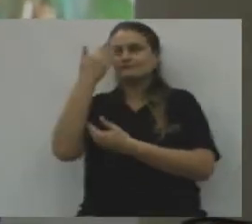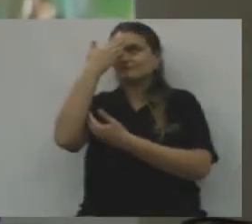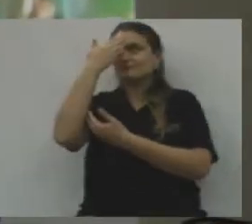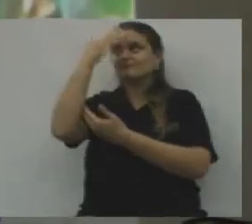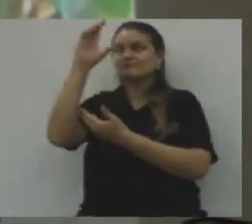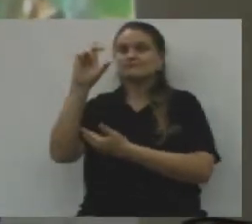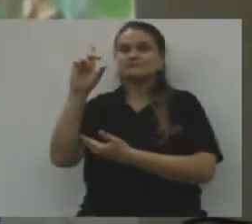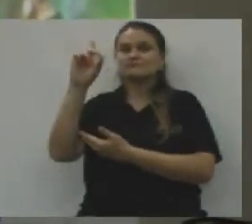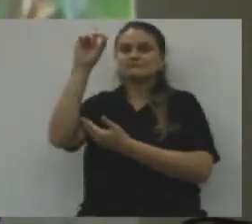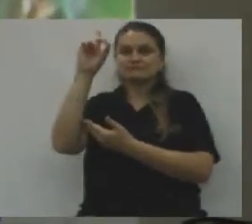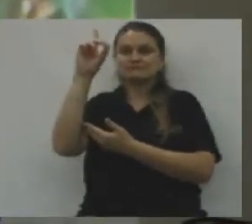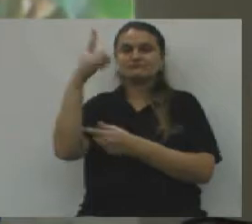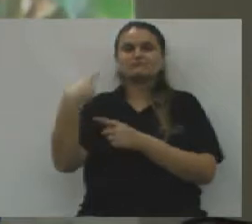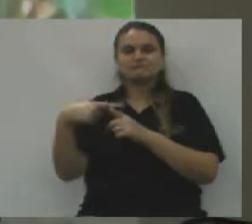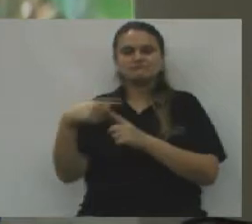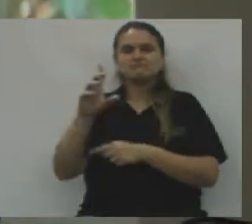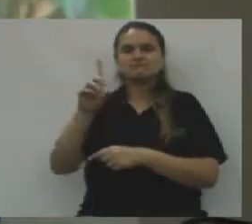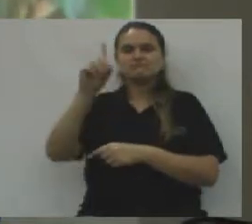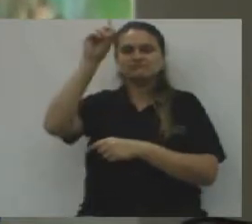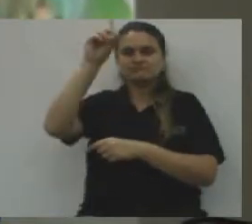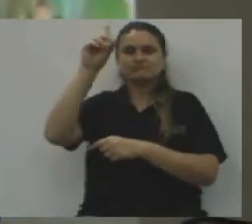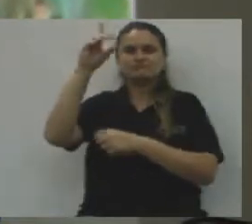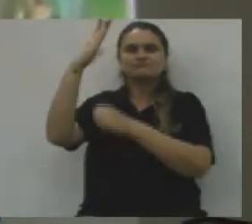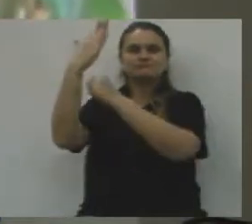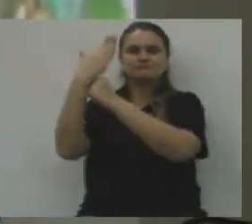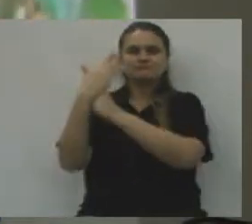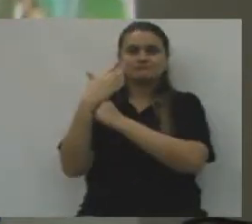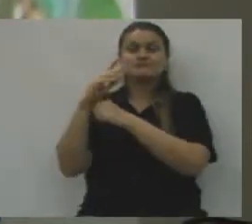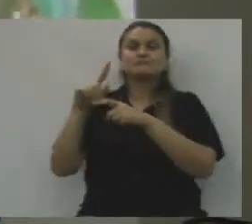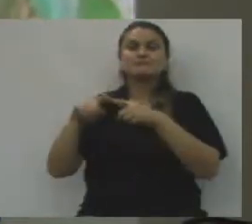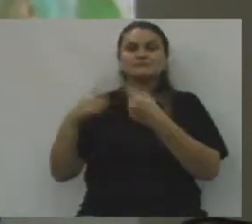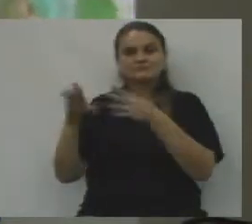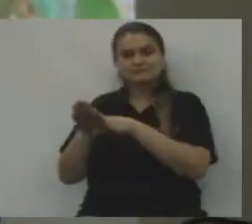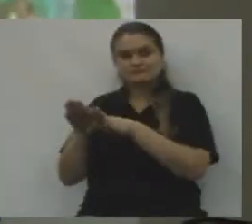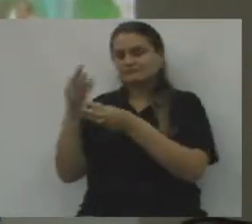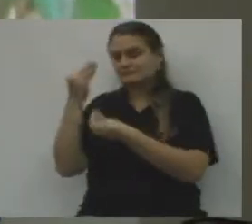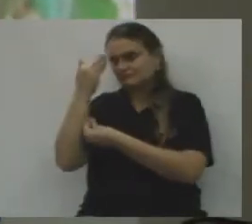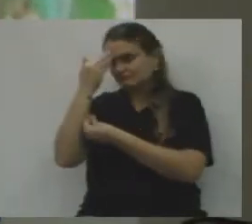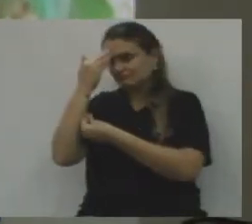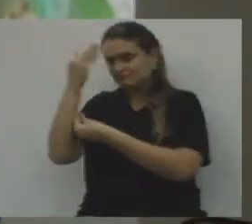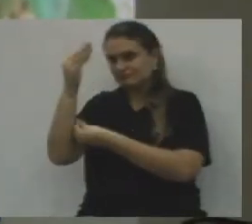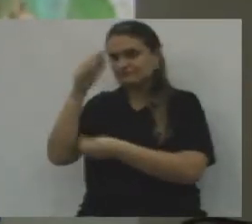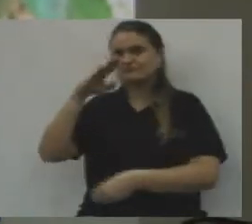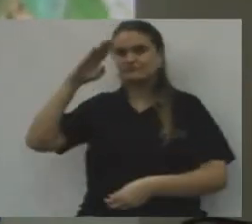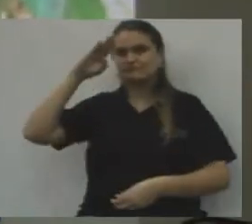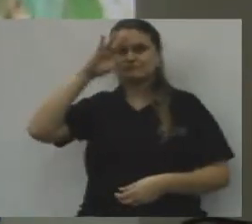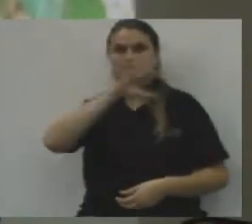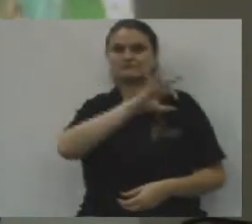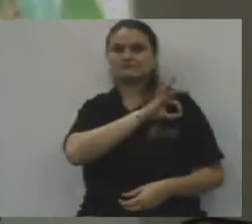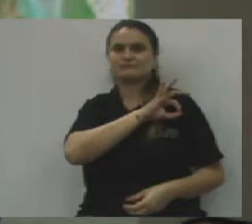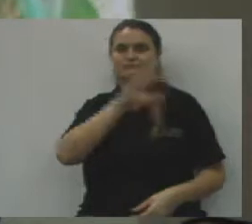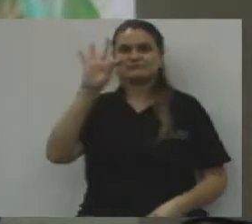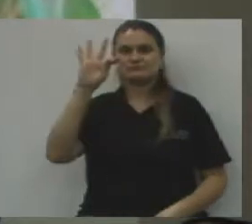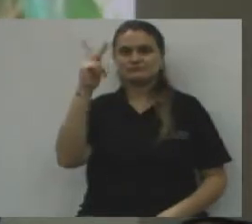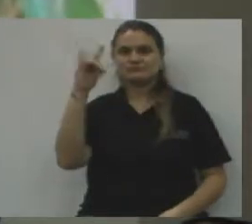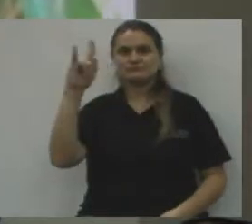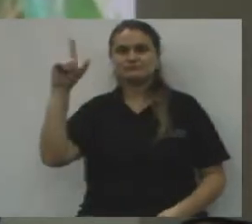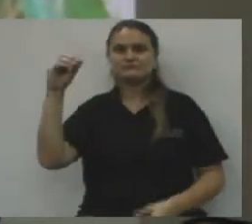por hoje estar aqui, né? Que com certeza foi um livramento para nós. E agradecer também ao Tiago, né? Que por ele estar lá naquele